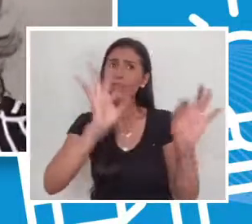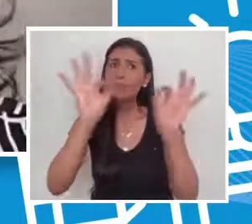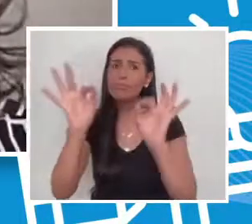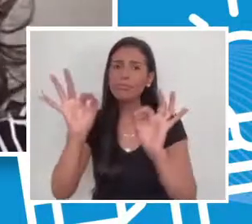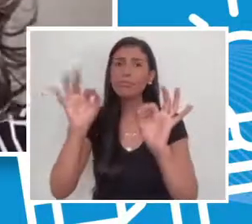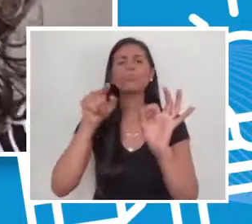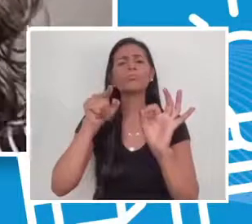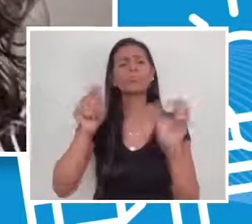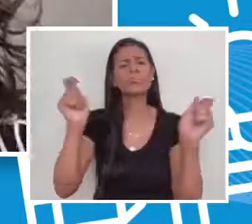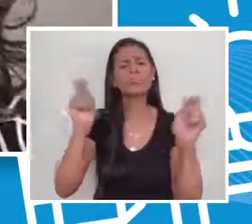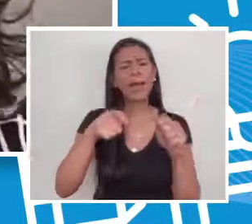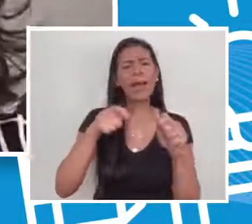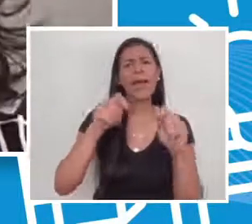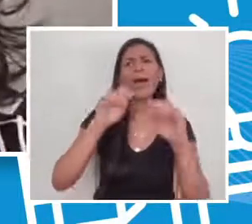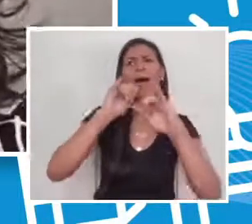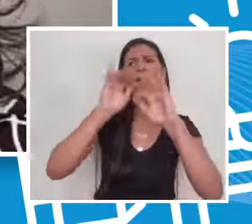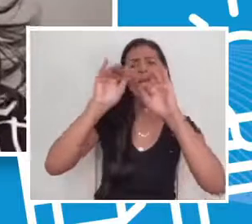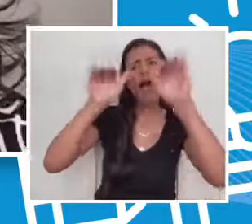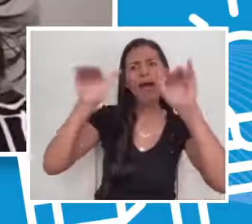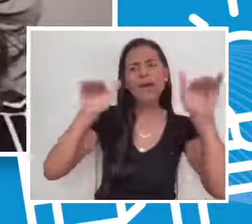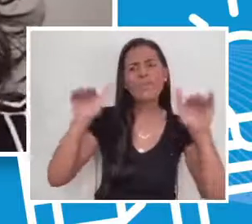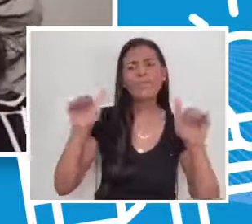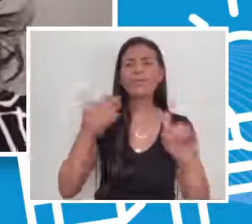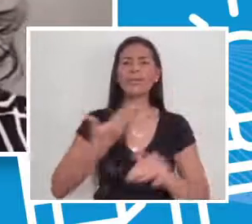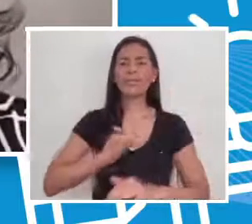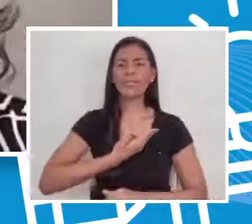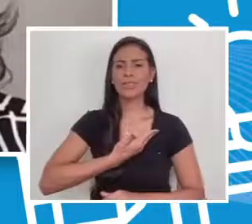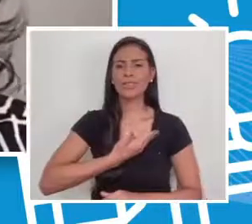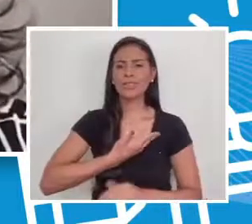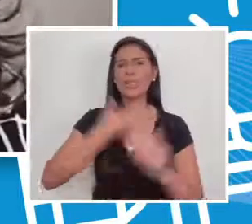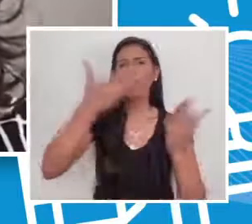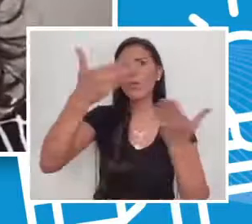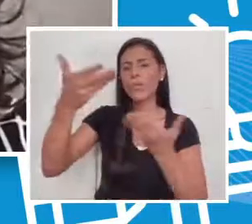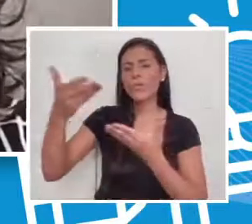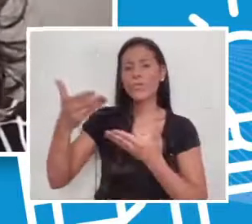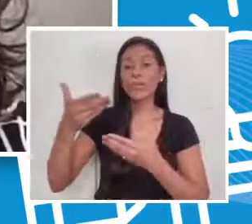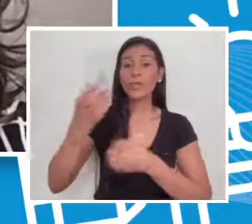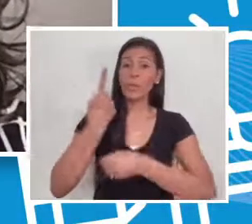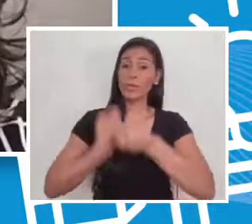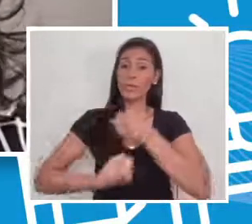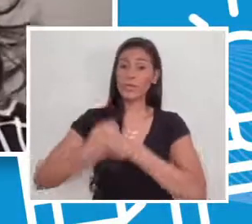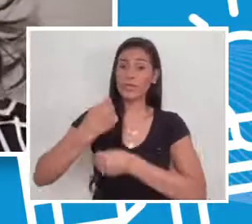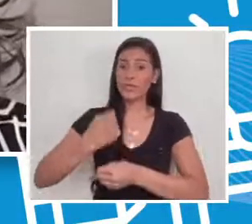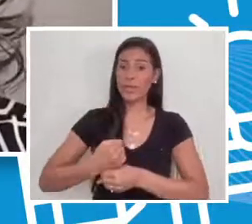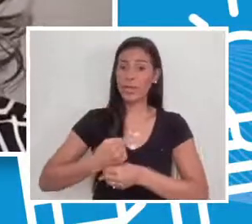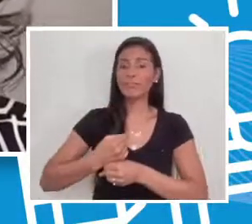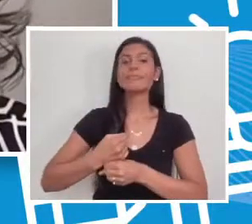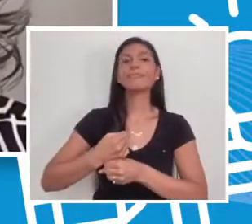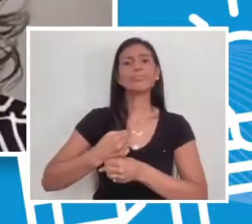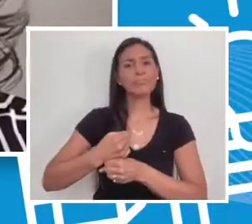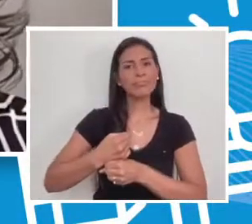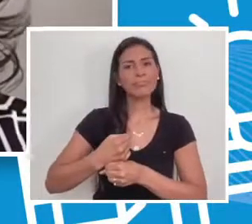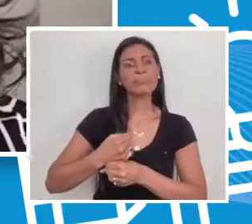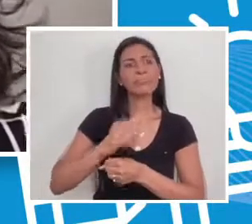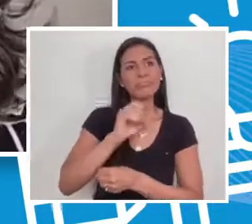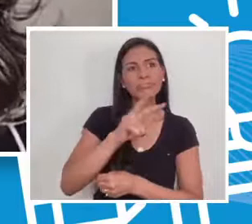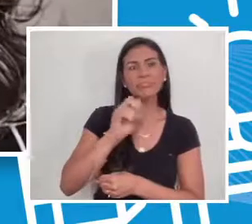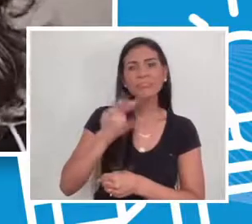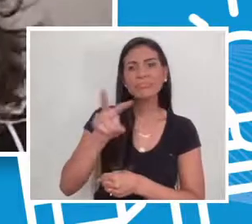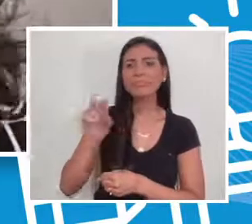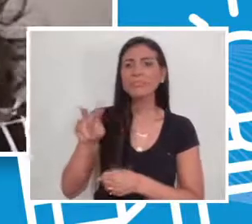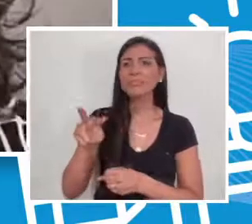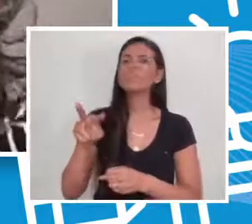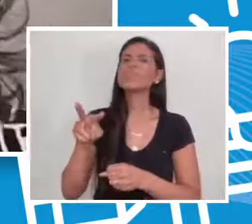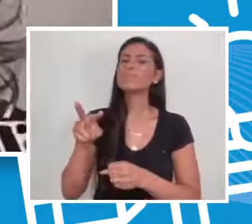certo? Nas experiências do ano passado, certo? Tivemos muitos retornos que